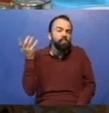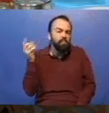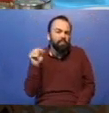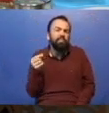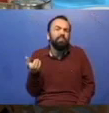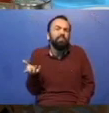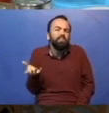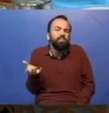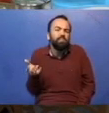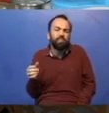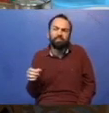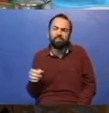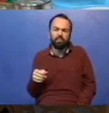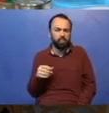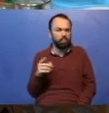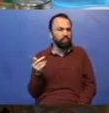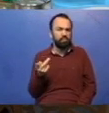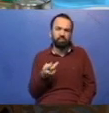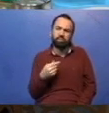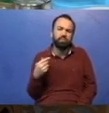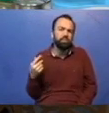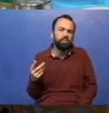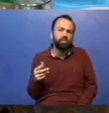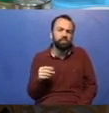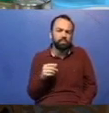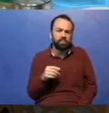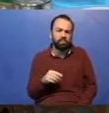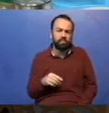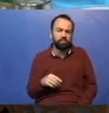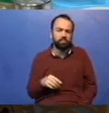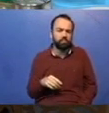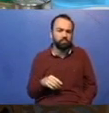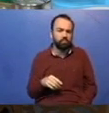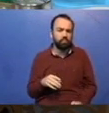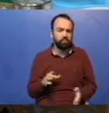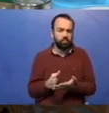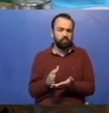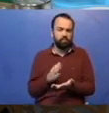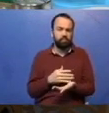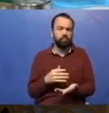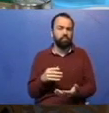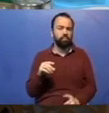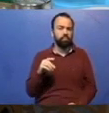não fez isso? Todo mundo, As nuvens. Página